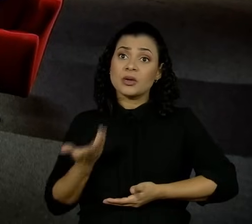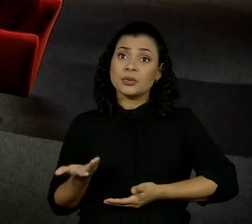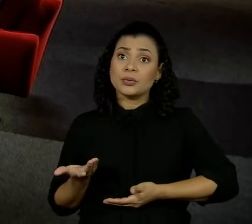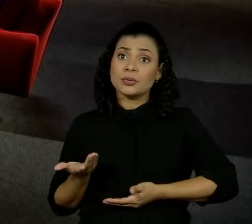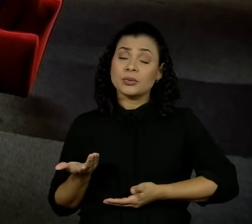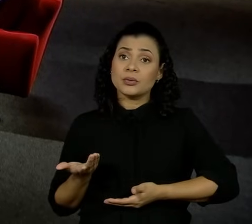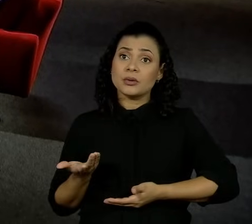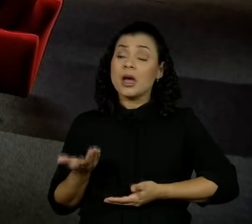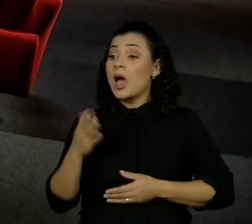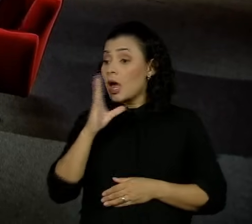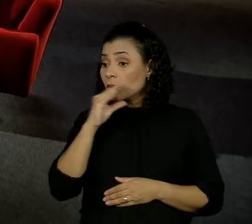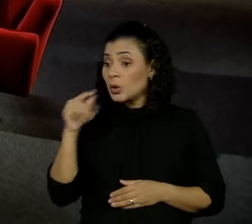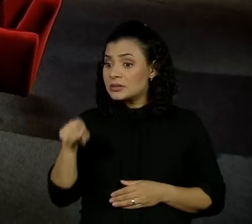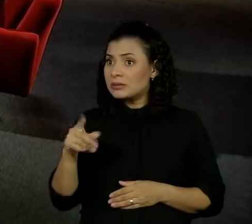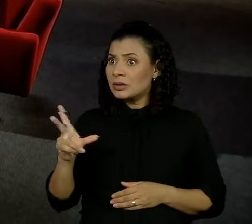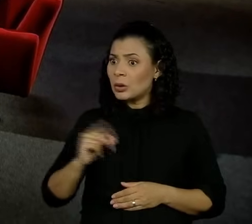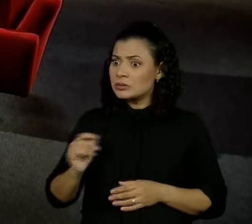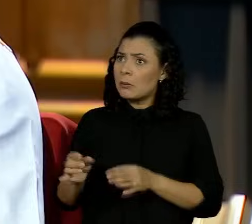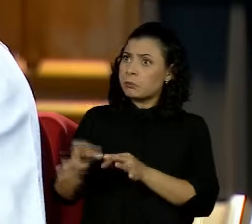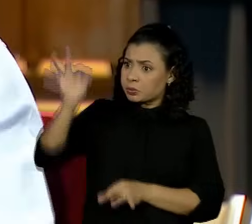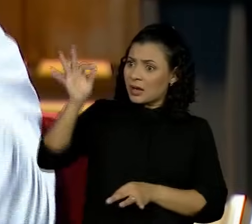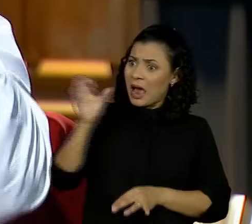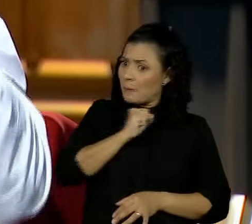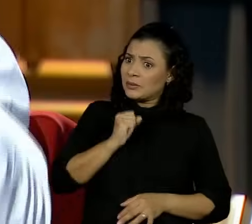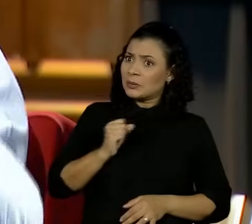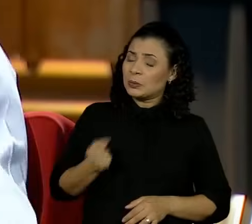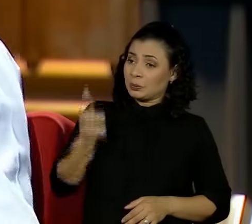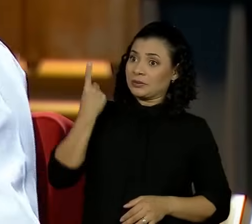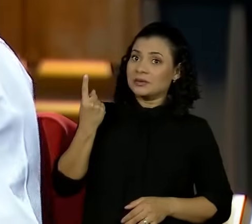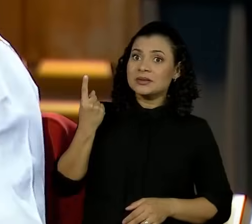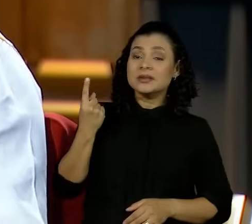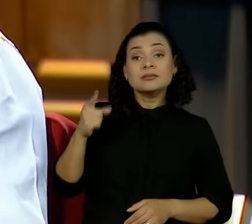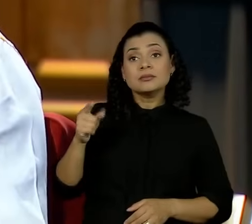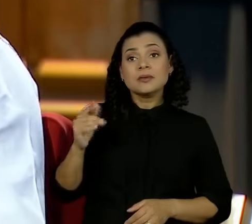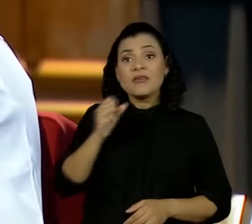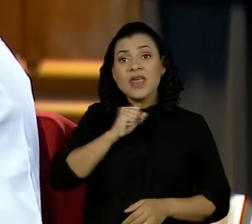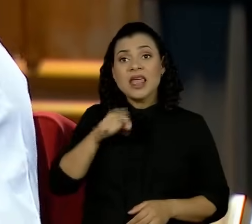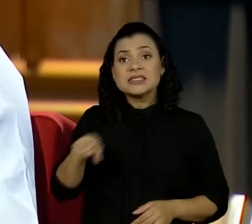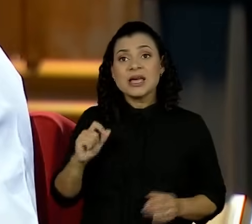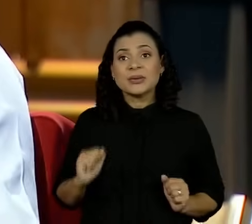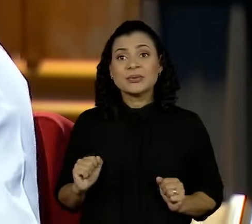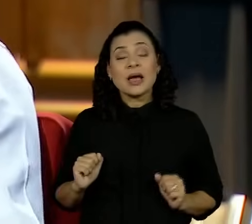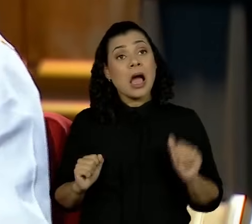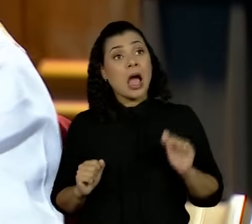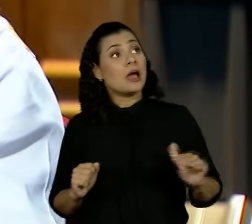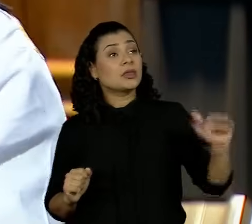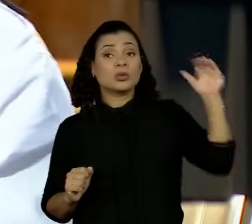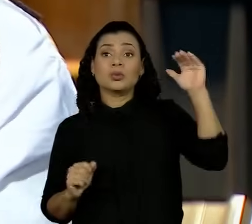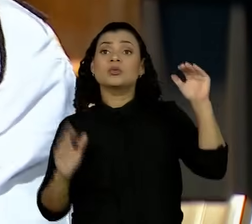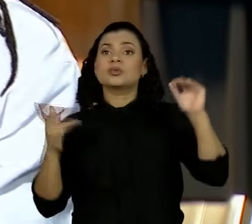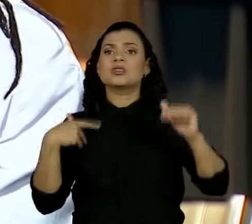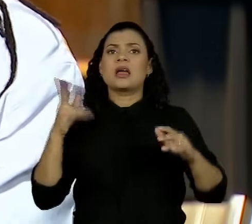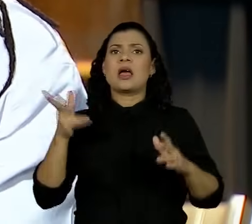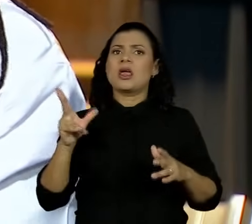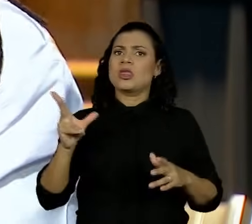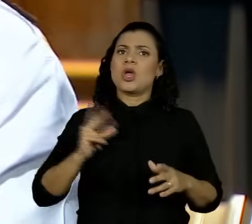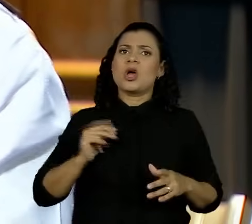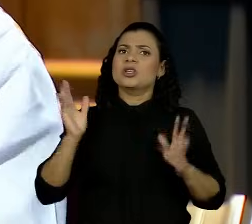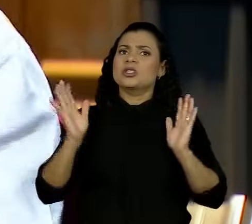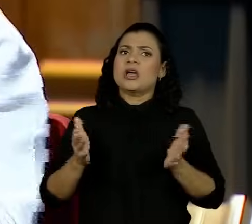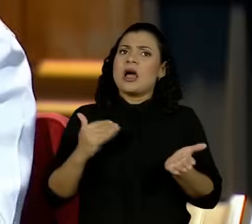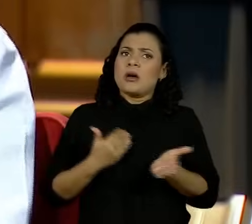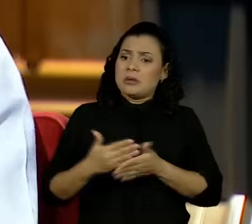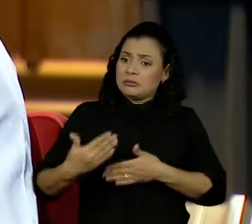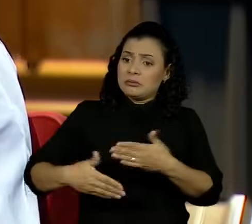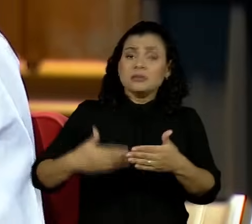O adolescente fala, nossa, tá crescendo rápido, né? Não, tá envelhecendo rápido. O adulto fala, nossa, logo, logo já tá aí chegando.